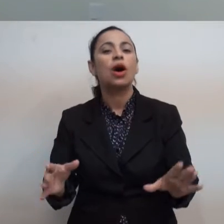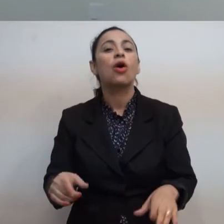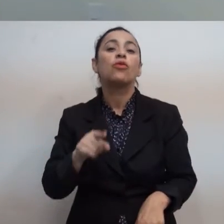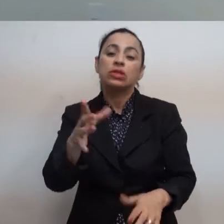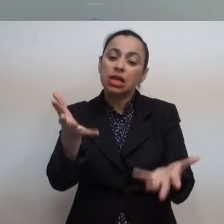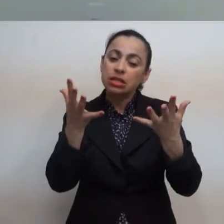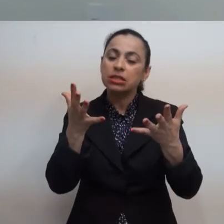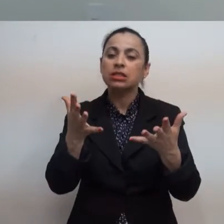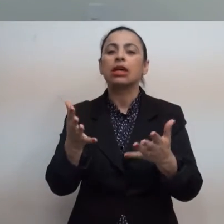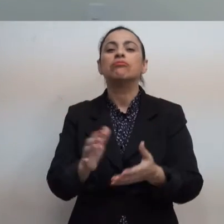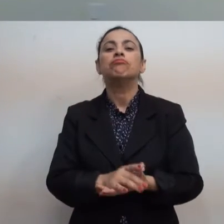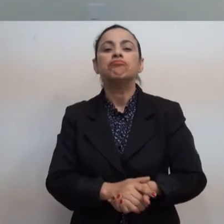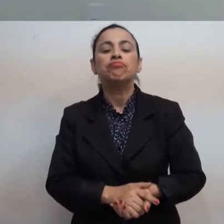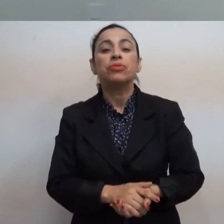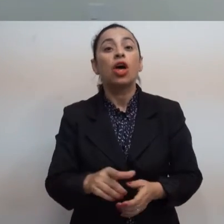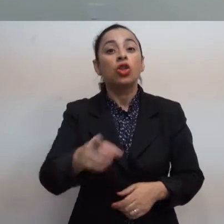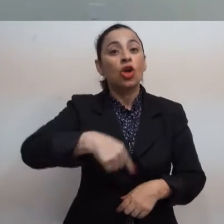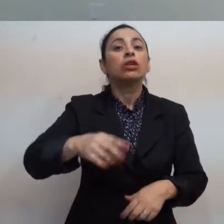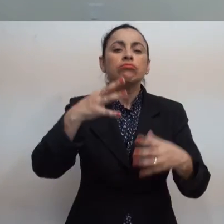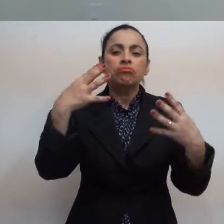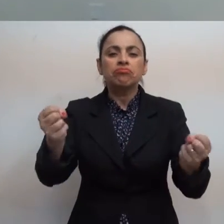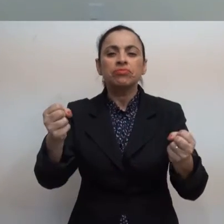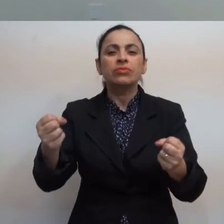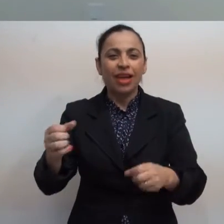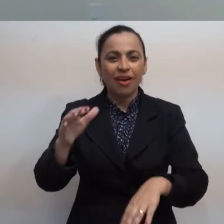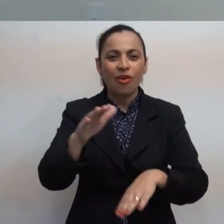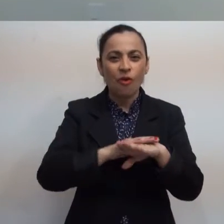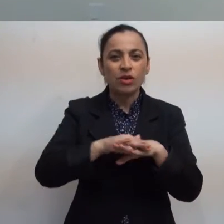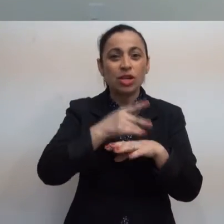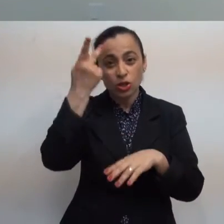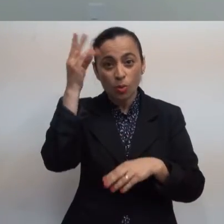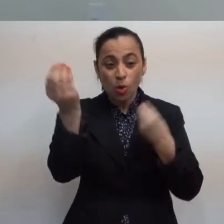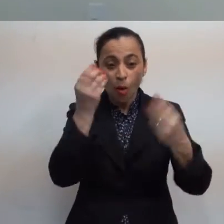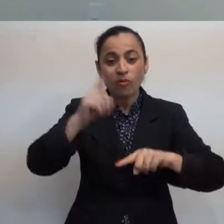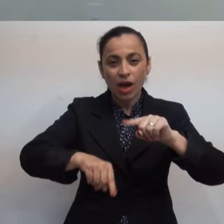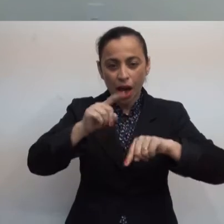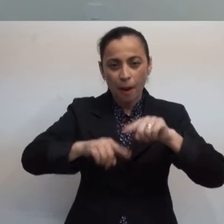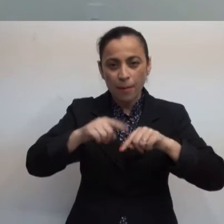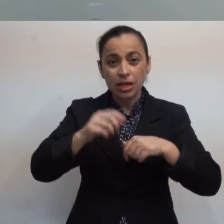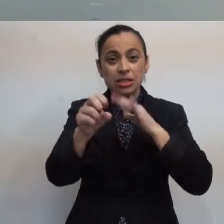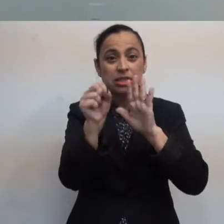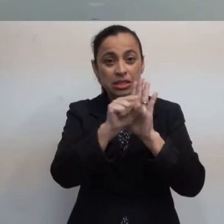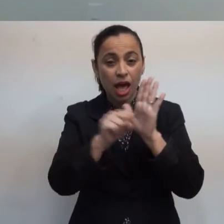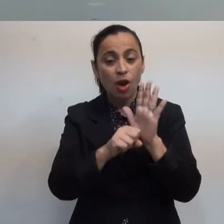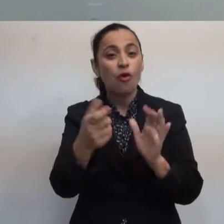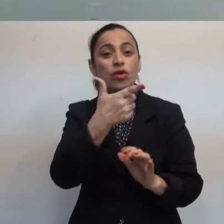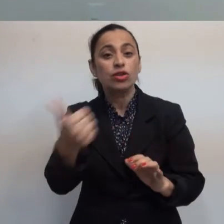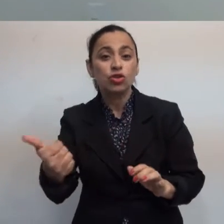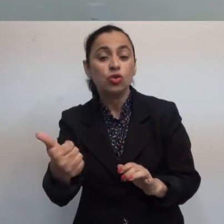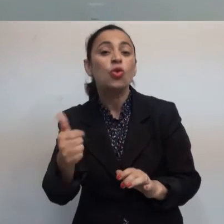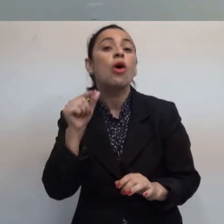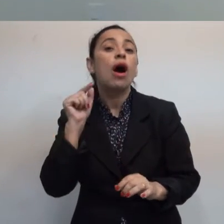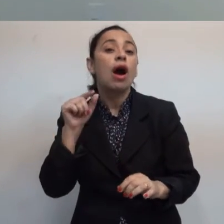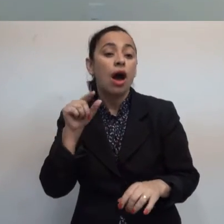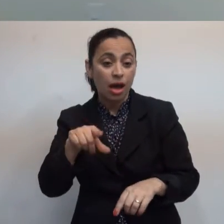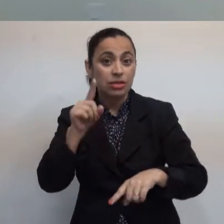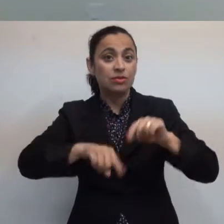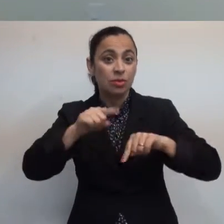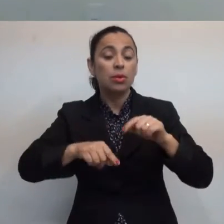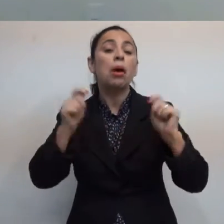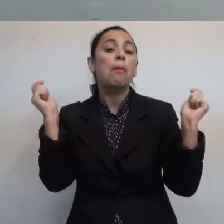me coloco à disposição para o que se fizer necessário. Vamos conversar sobre como que essas ferramentas do século